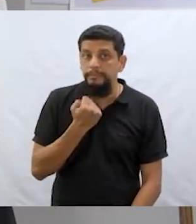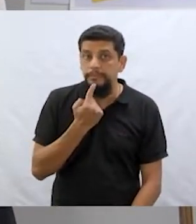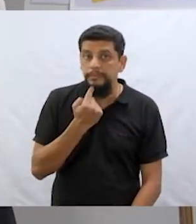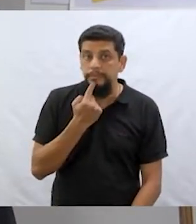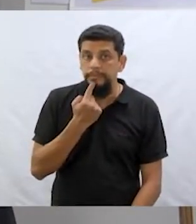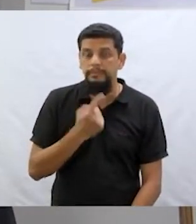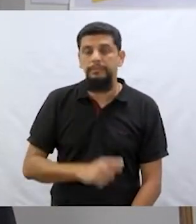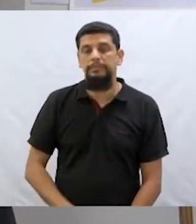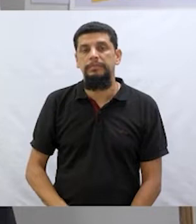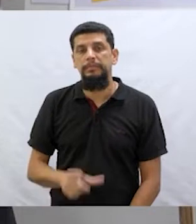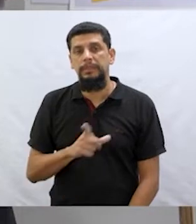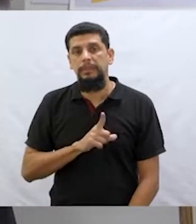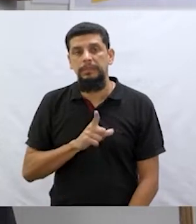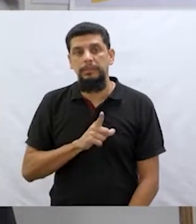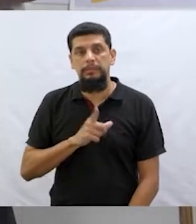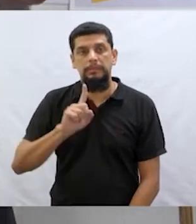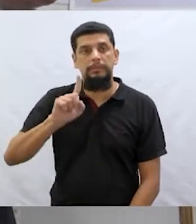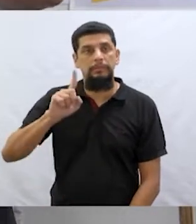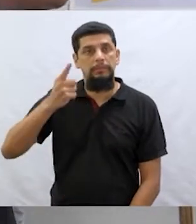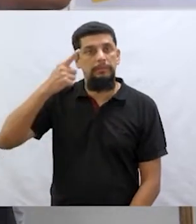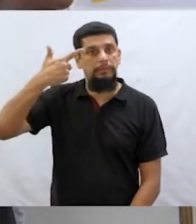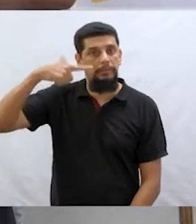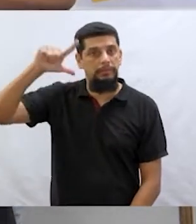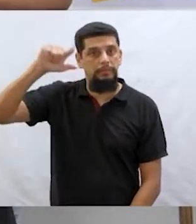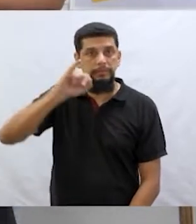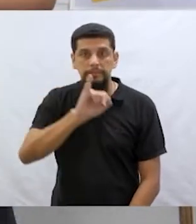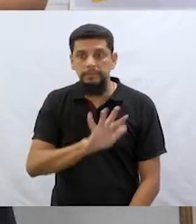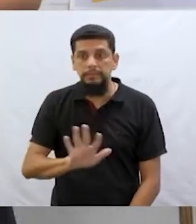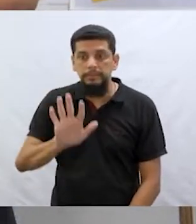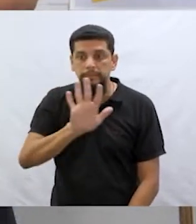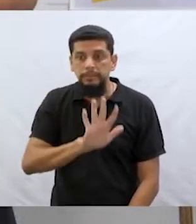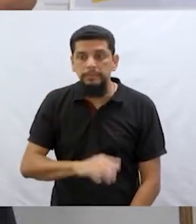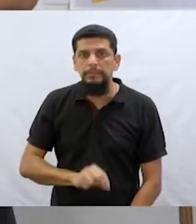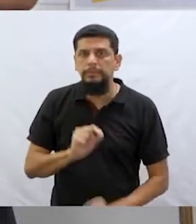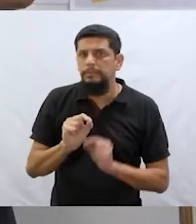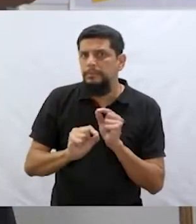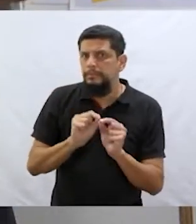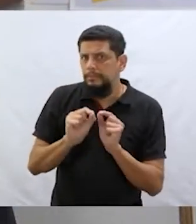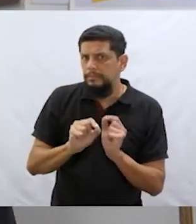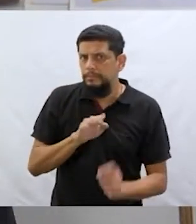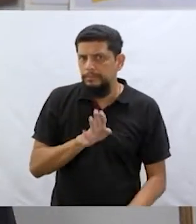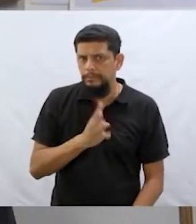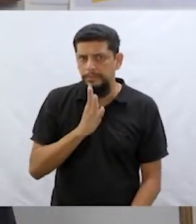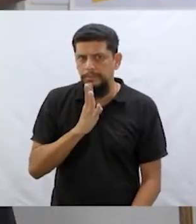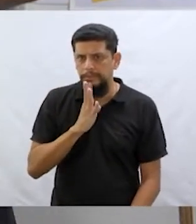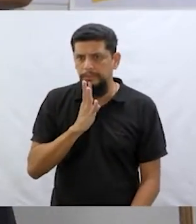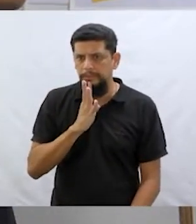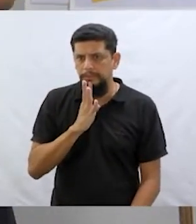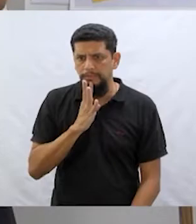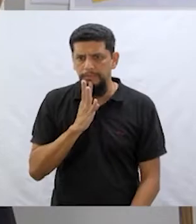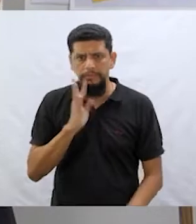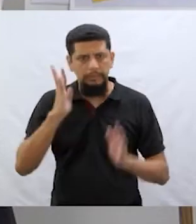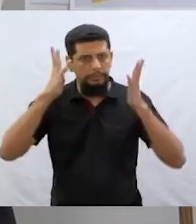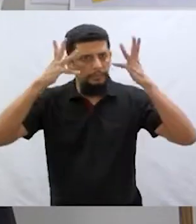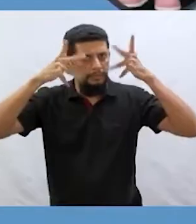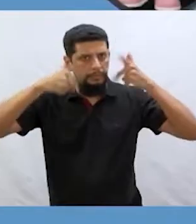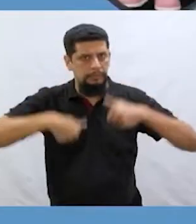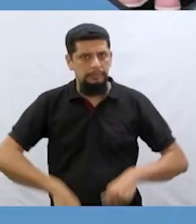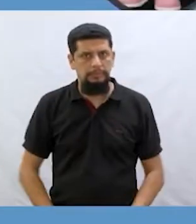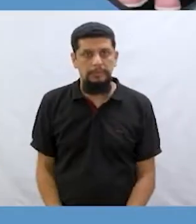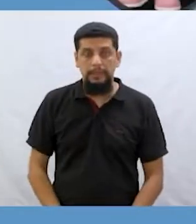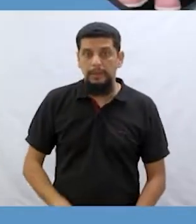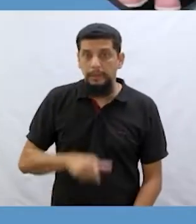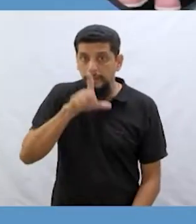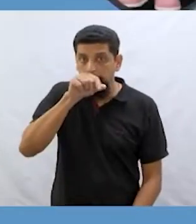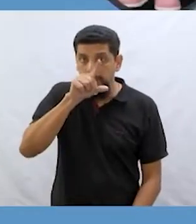mais uma imagem. Vamos pensar sobre a escrita dessa imagem também. Que animal é esse? Você sabe, prof, o nome desse animal?